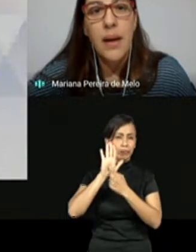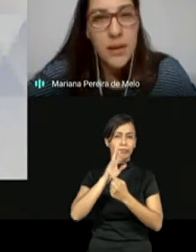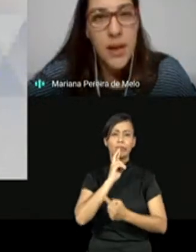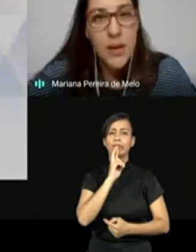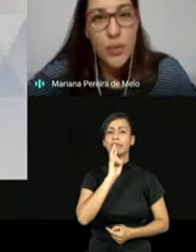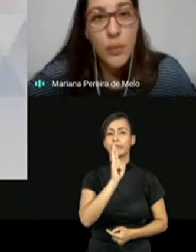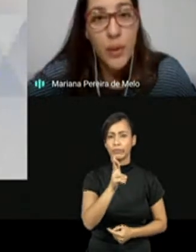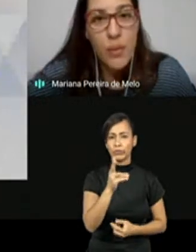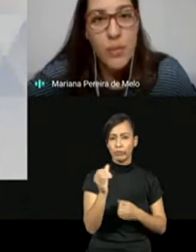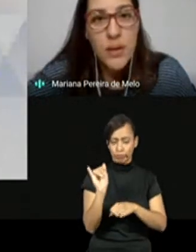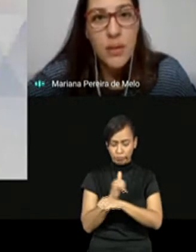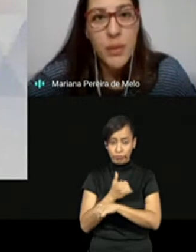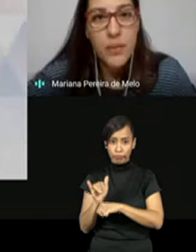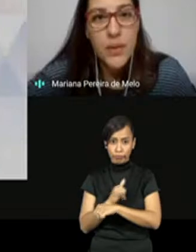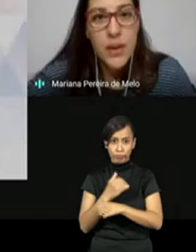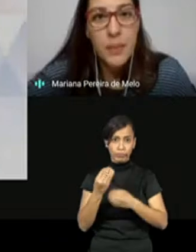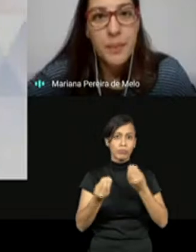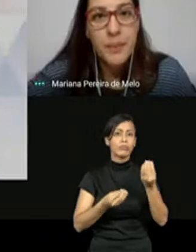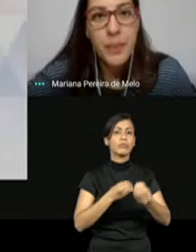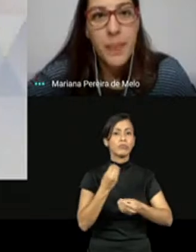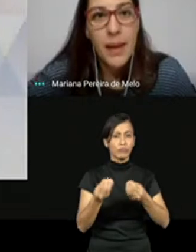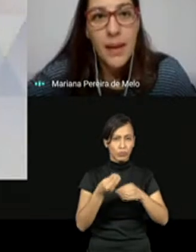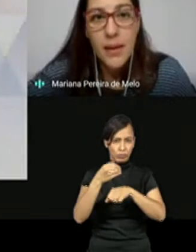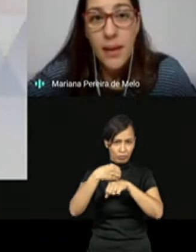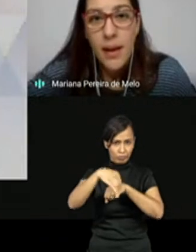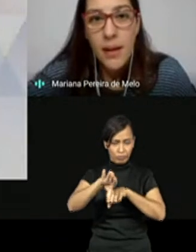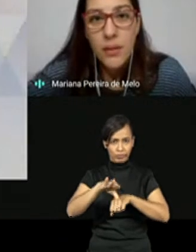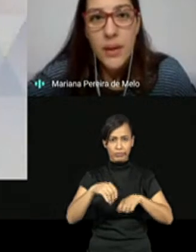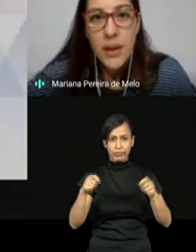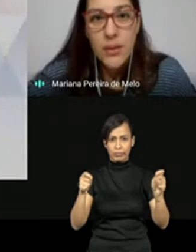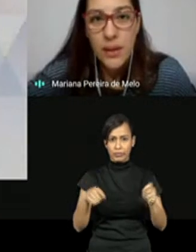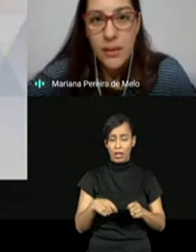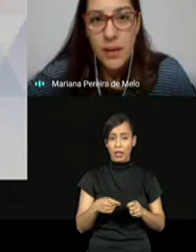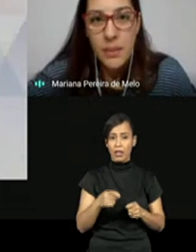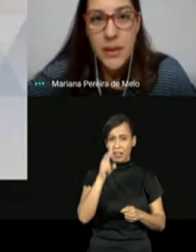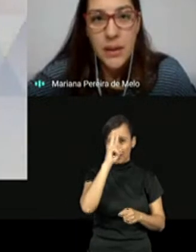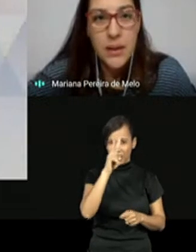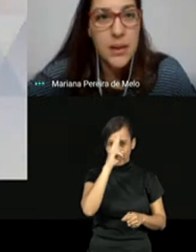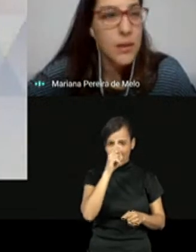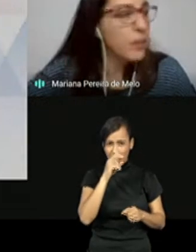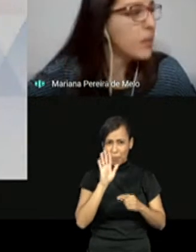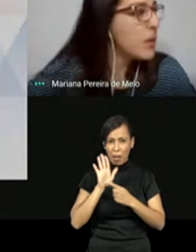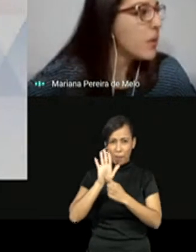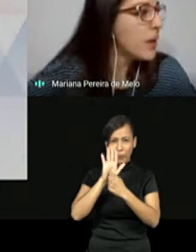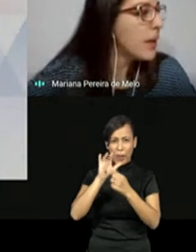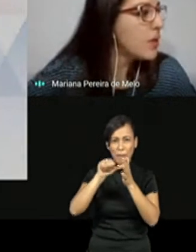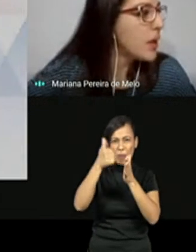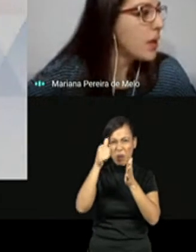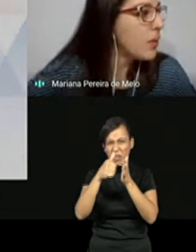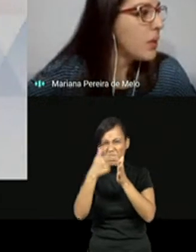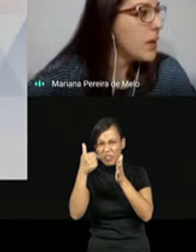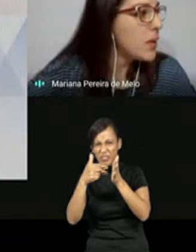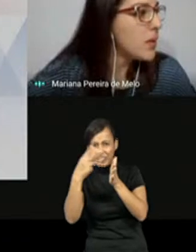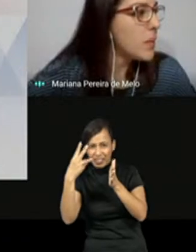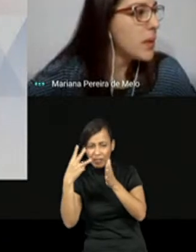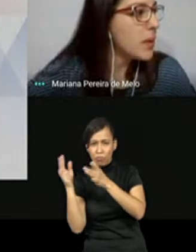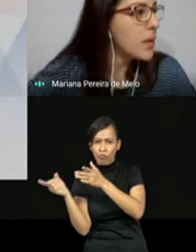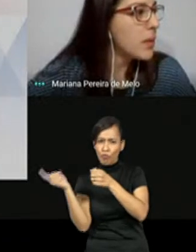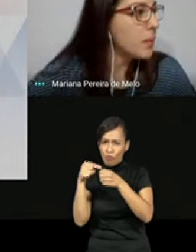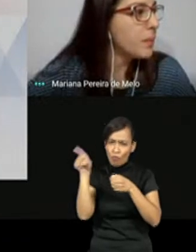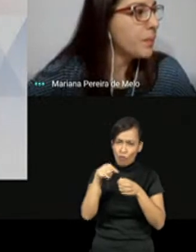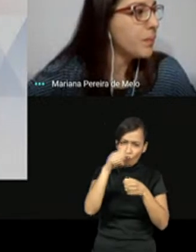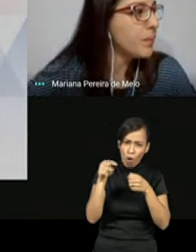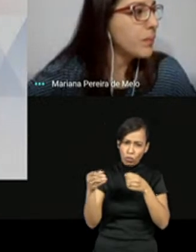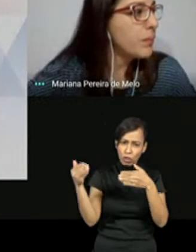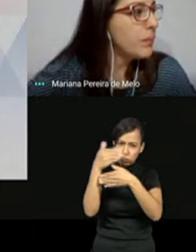A estratégia, o meu conselho para você é ir lá no início da apresentação, deixa eu ir lá direto no início da